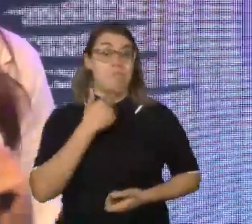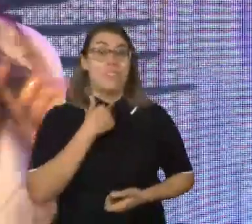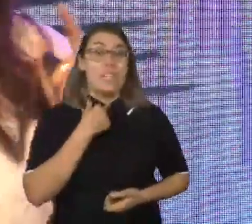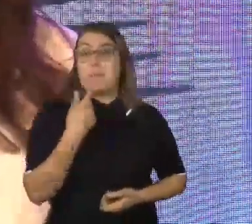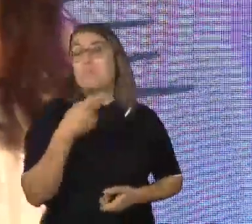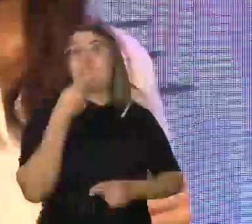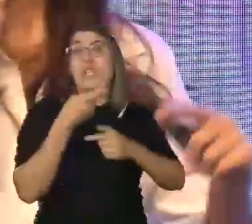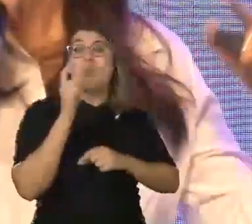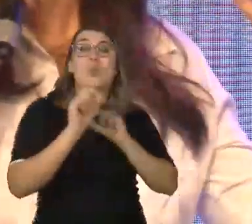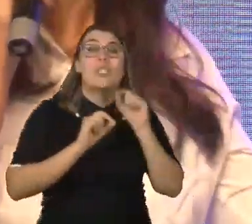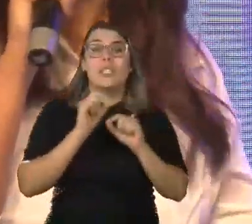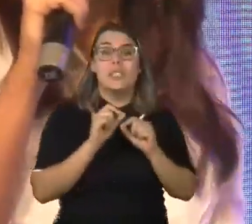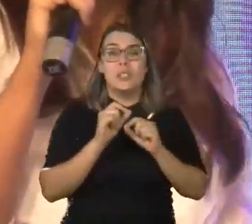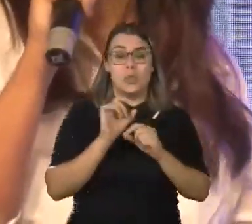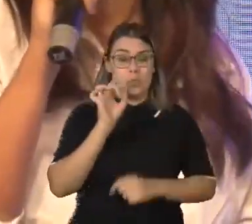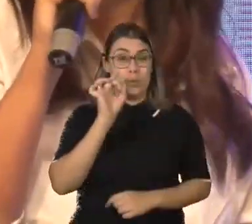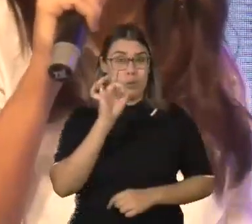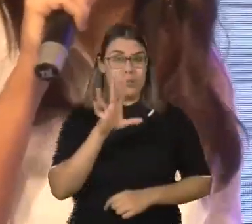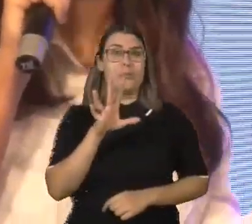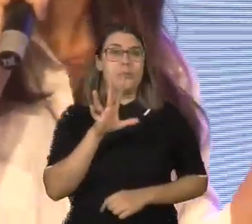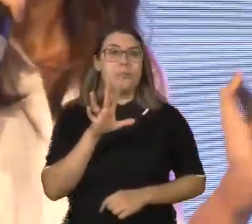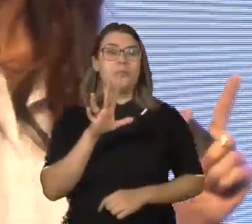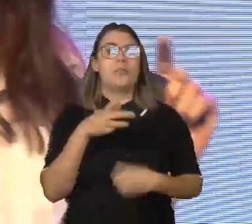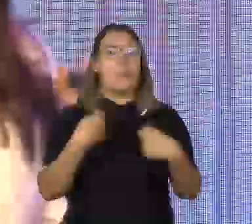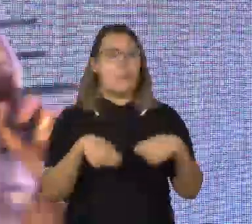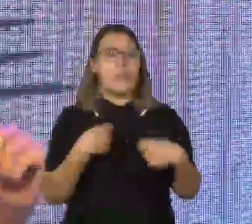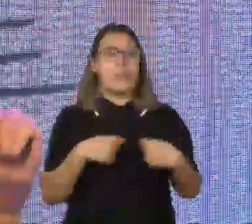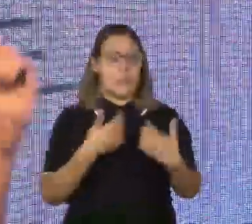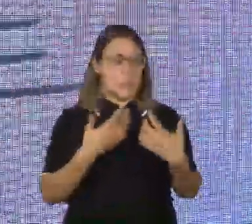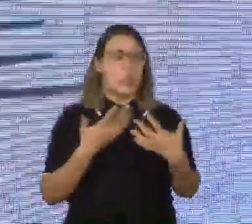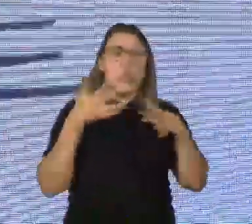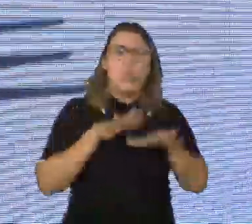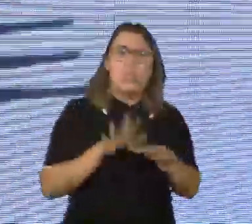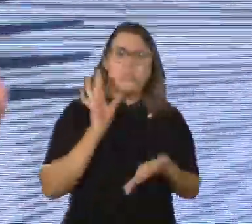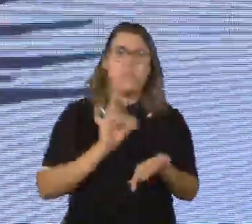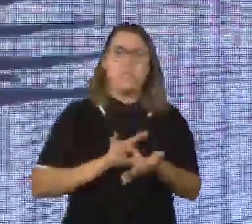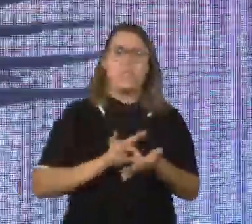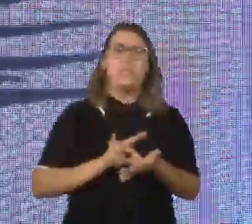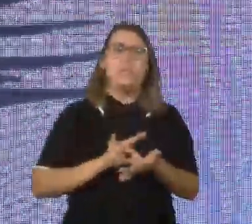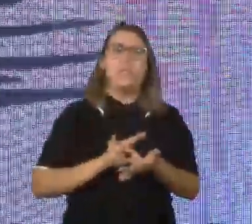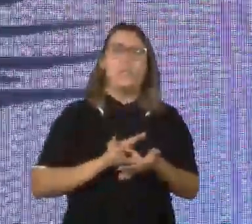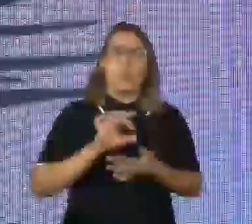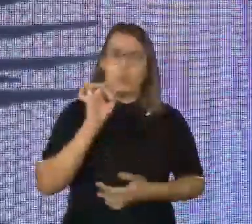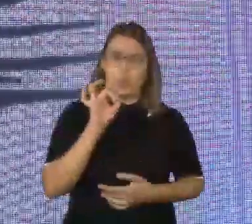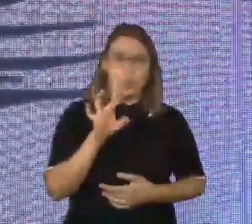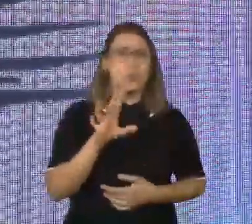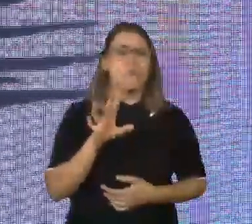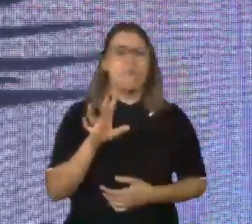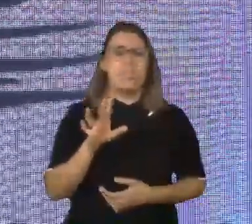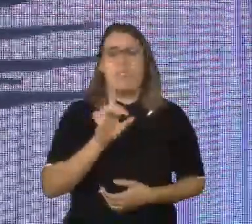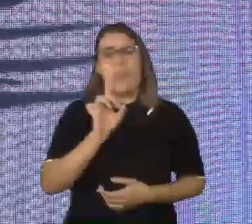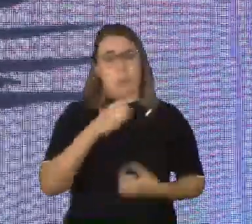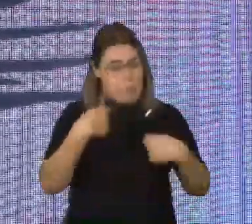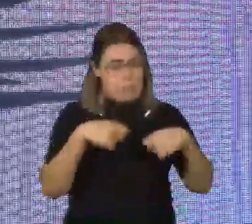escola de achar que o serviço de atendimento educacional especializado pode ser prestado dentro do turno da escola.